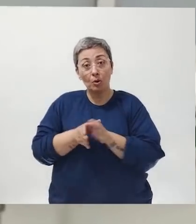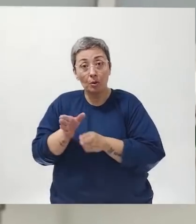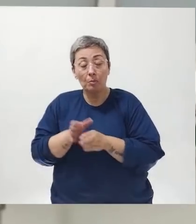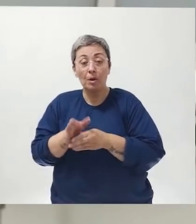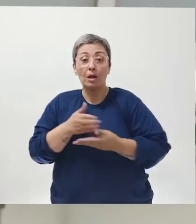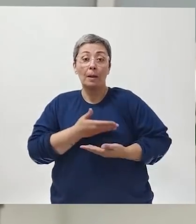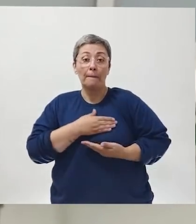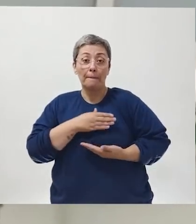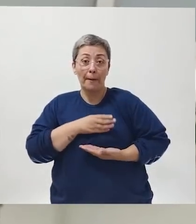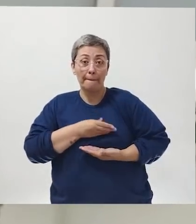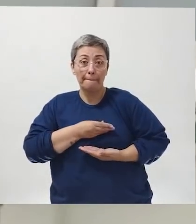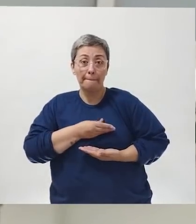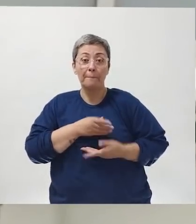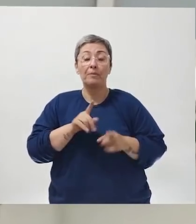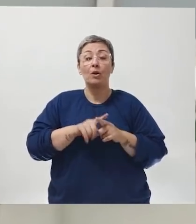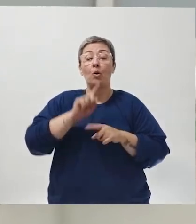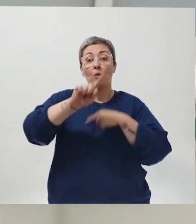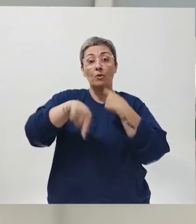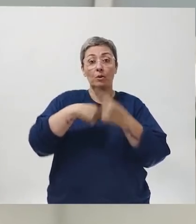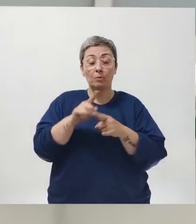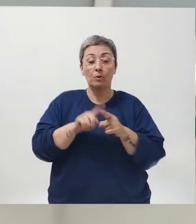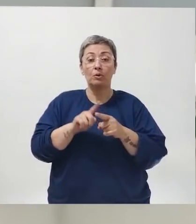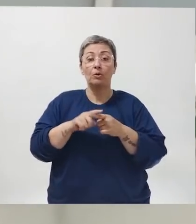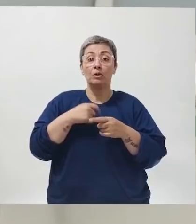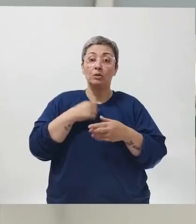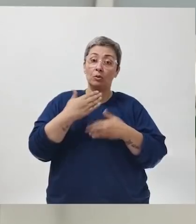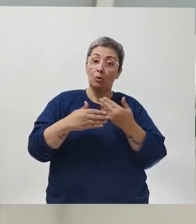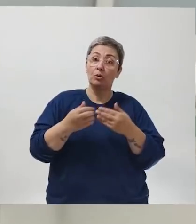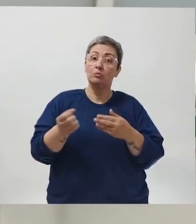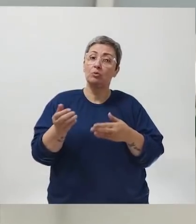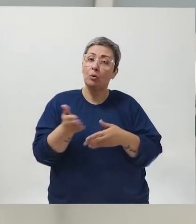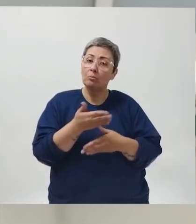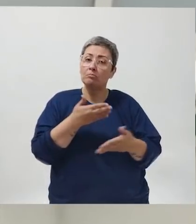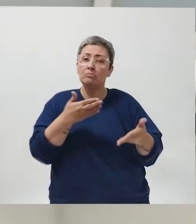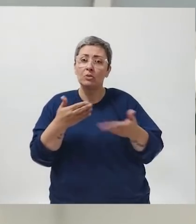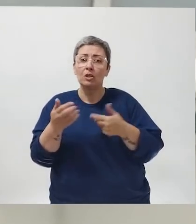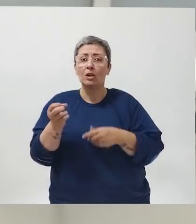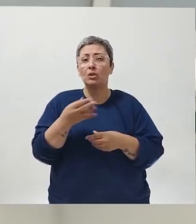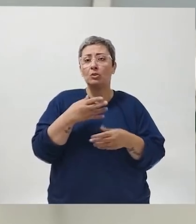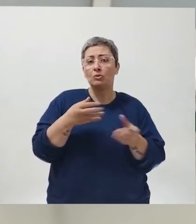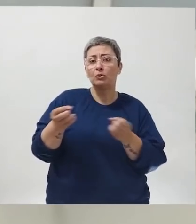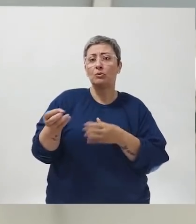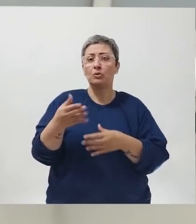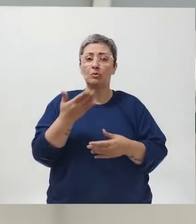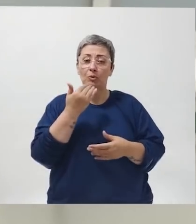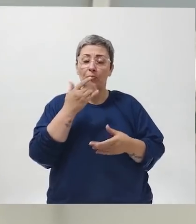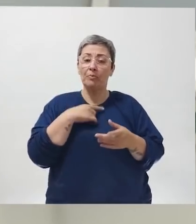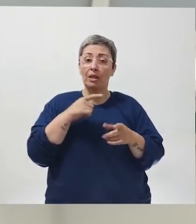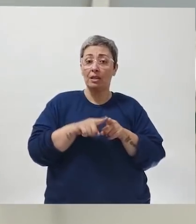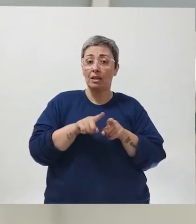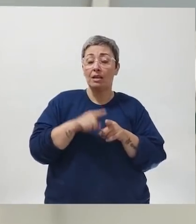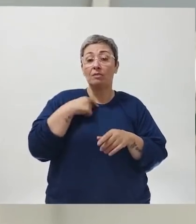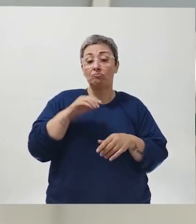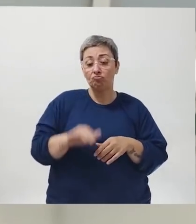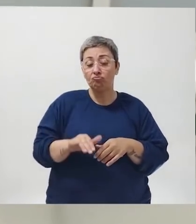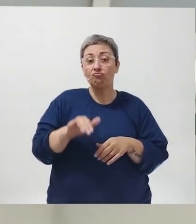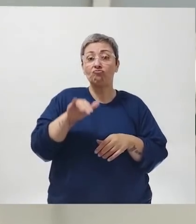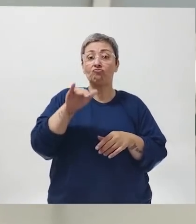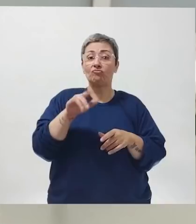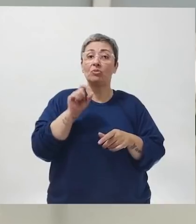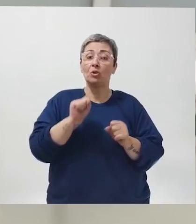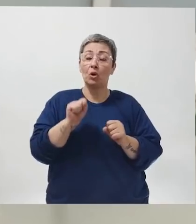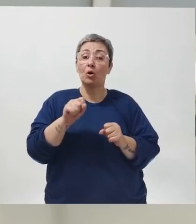a introdução de novos alimentos, até a hora que a criança fica maior e começa a se